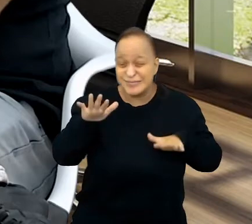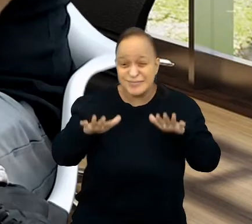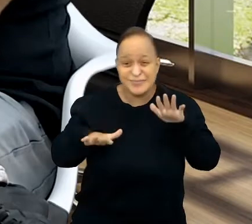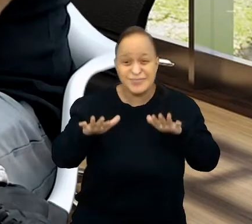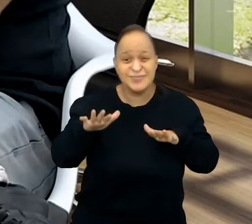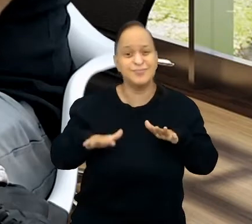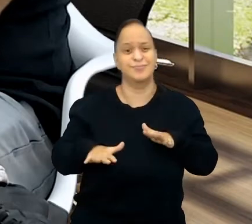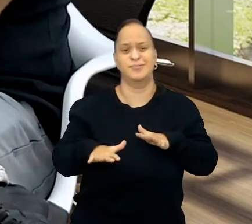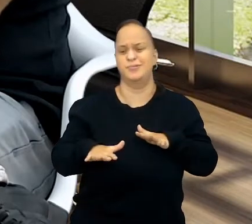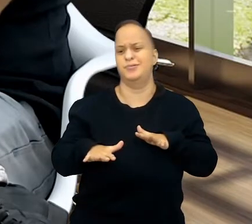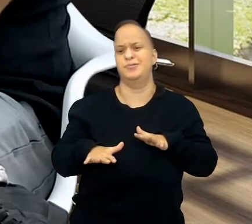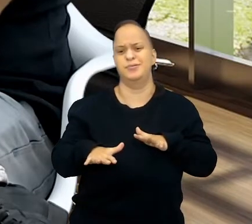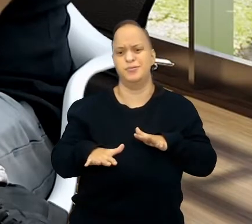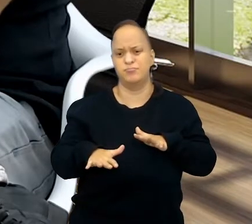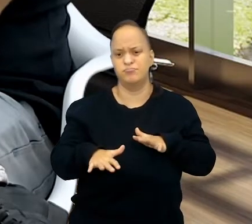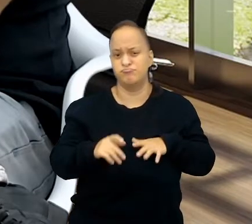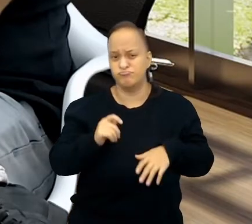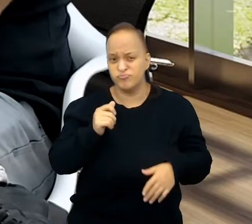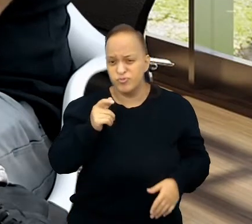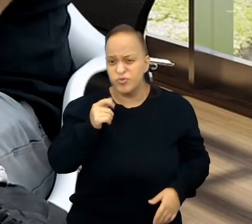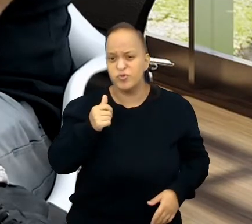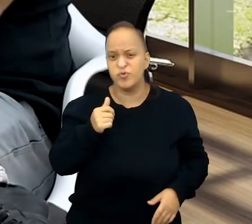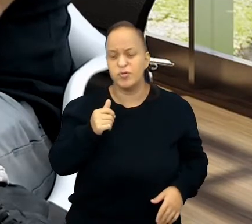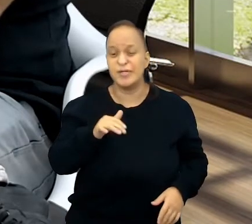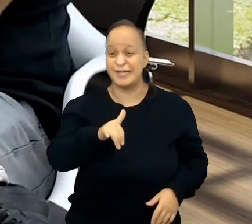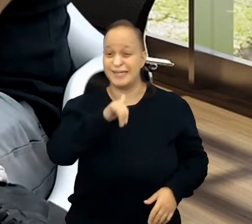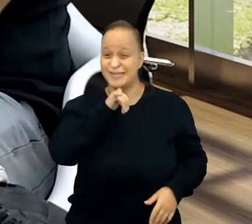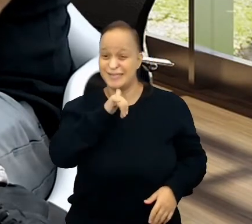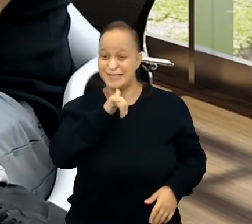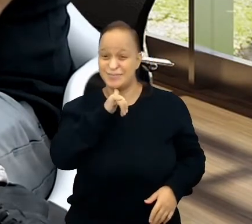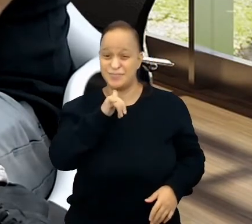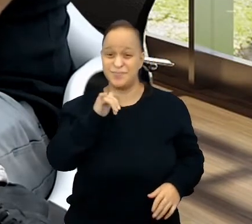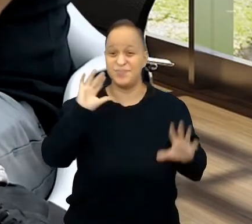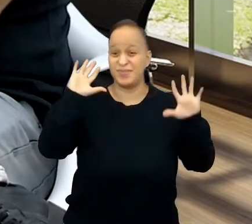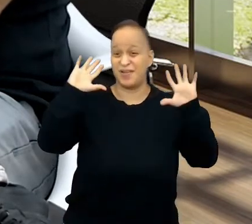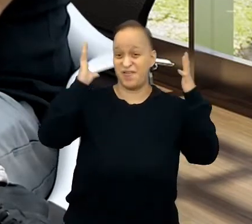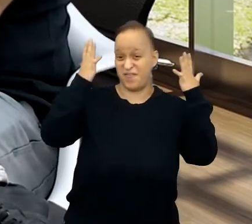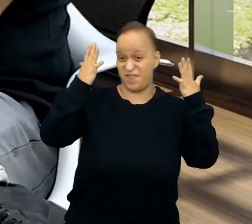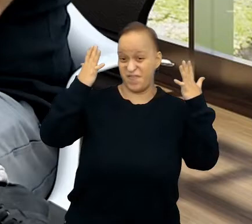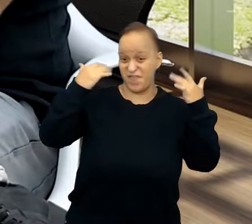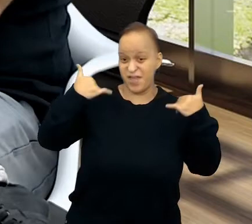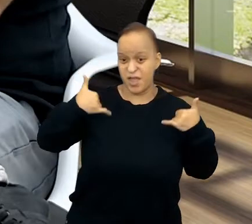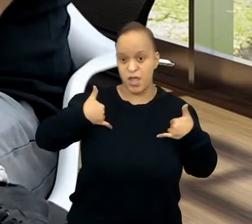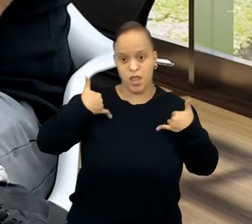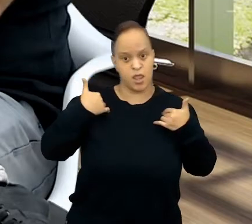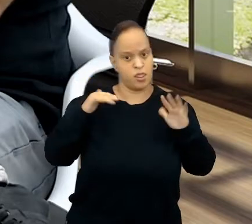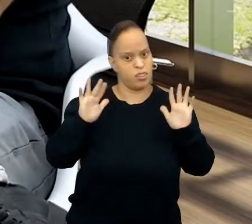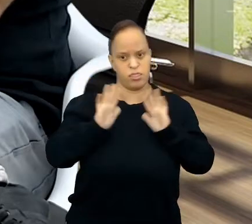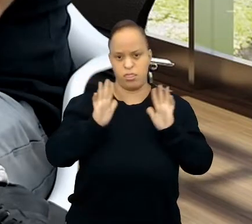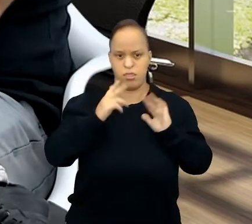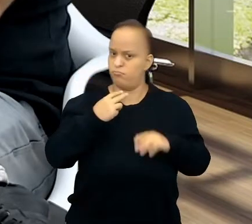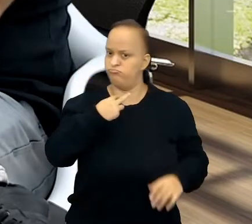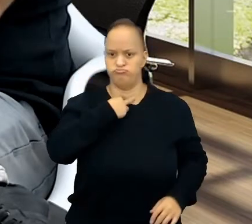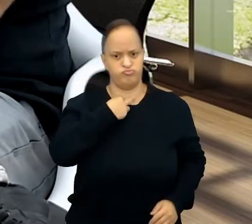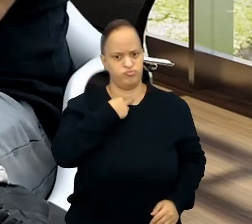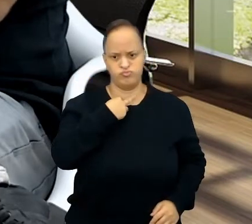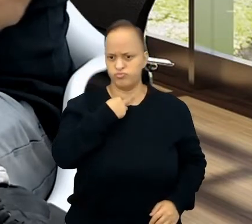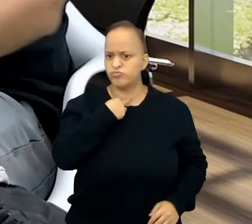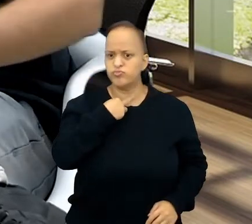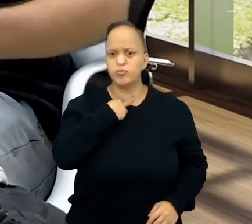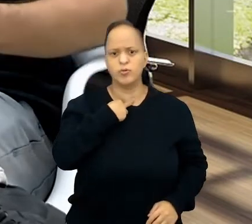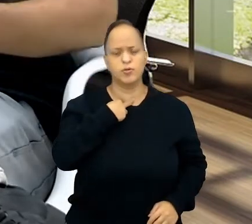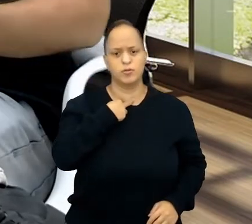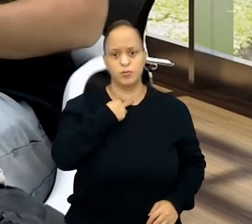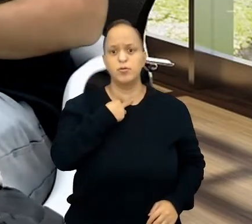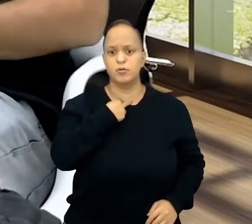assim, quando, tipo, aniversário dentro de casa, a gente não posta, não gosta de postar, deixa pra si.